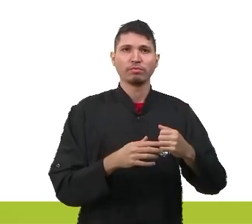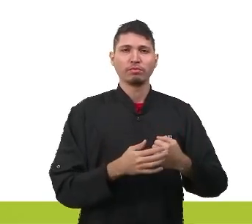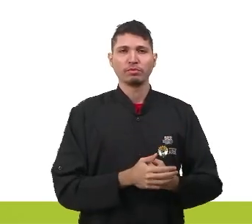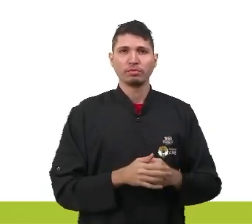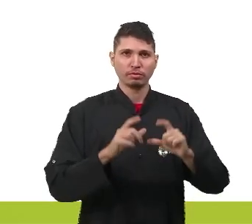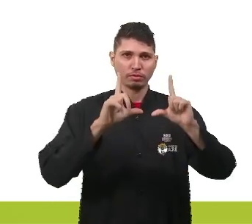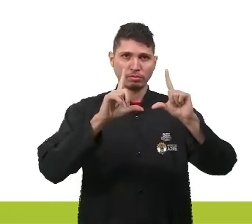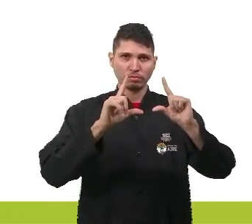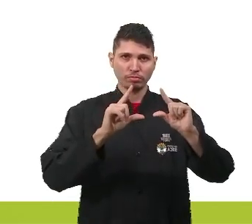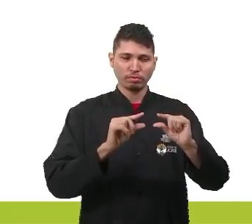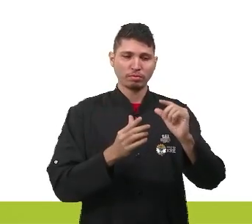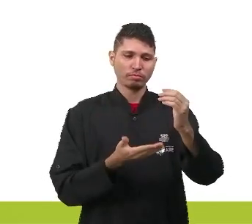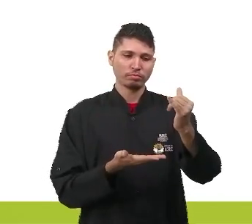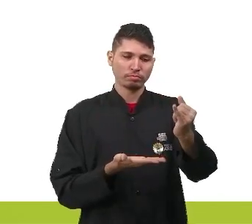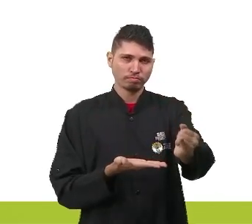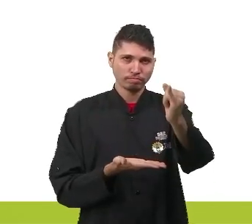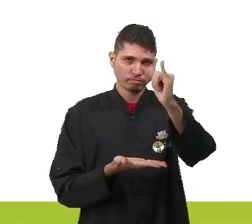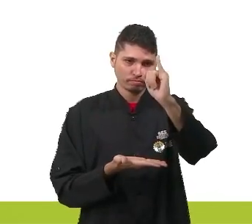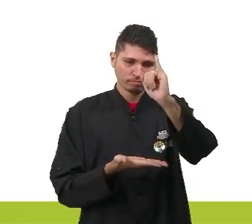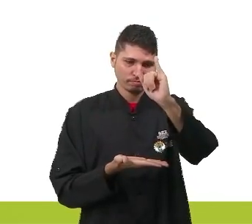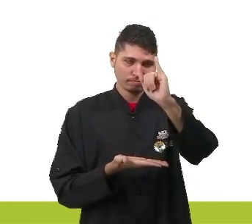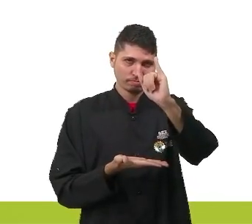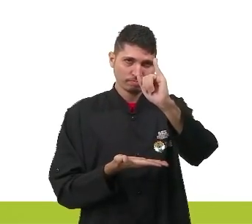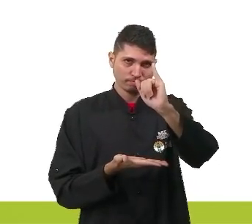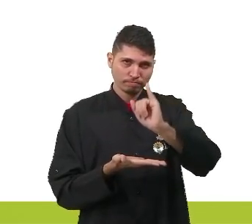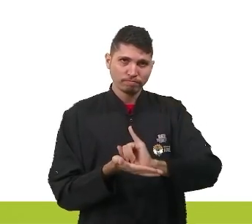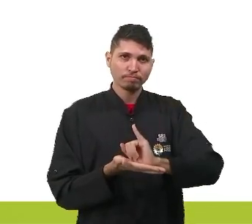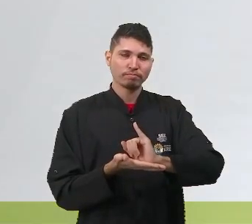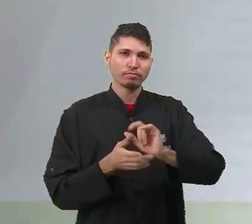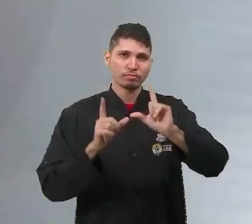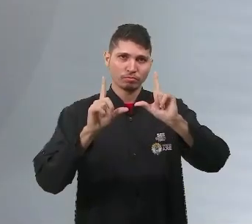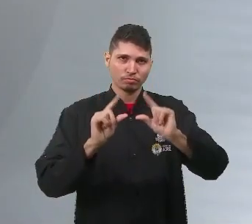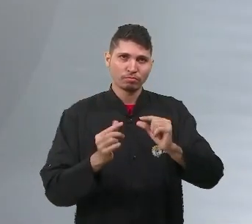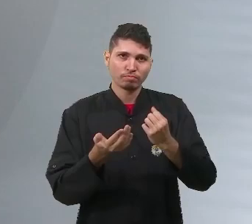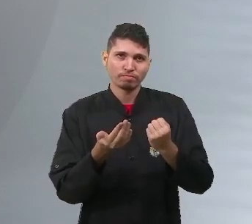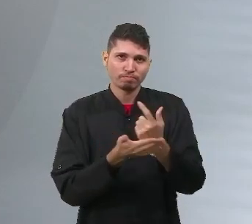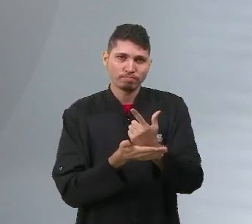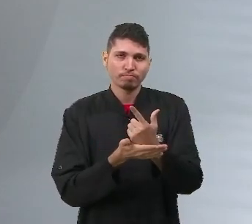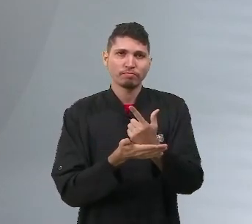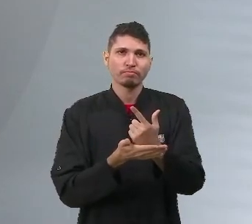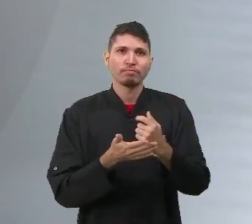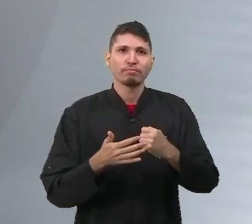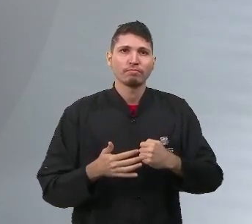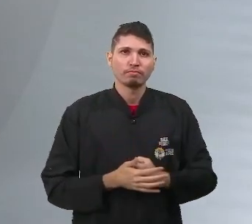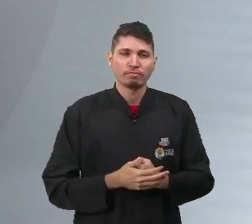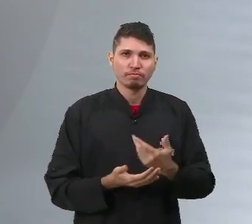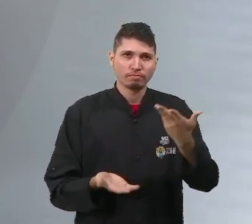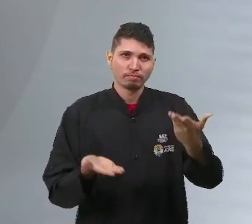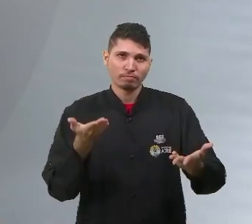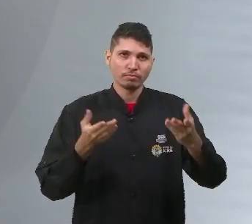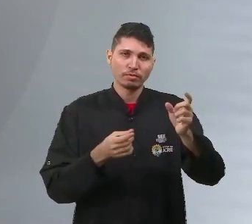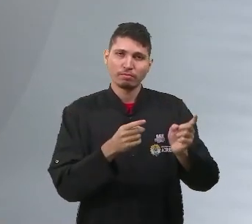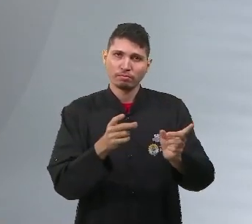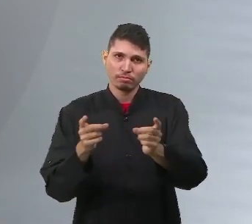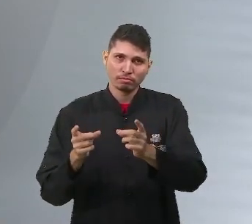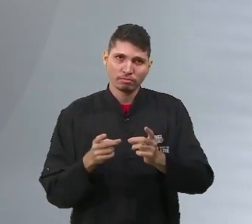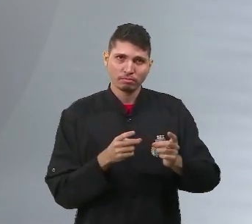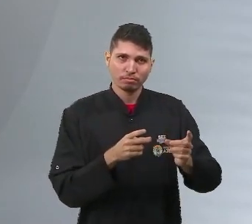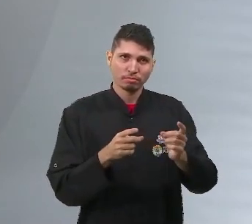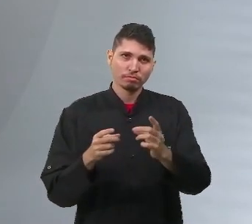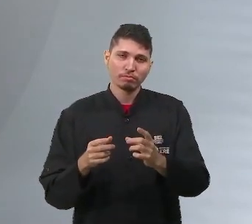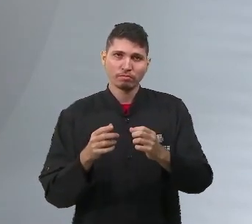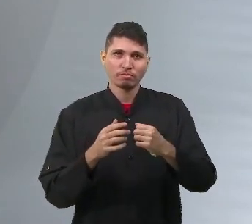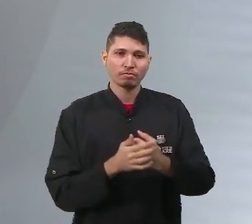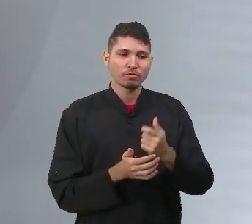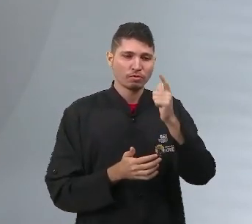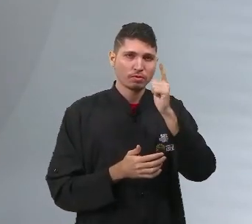das importações, ou seja, diminuição da compra. Então, o que seria, no geral, essa balança comercial favorável? É você conseguir